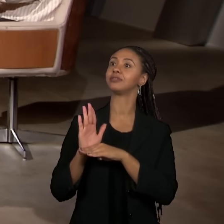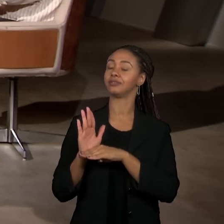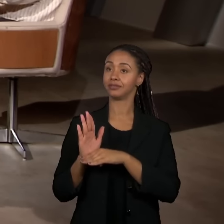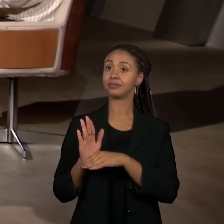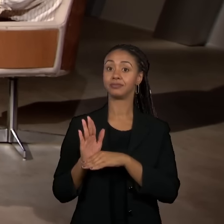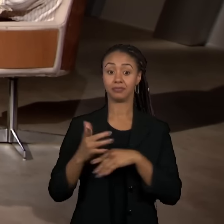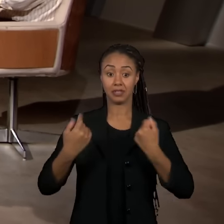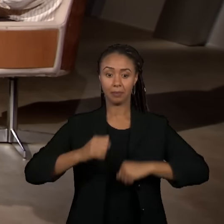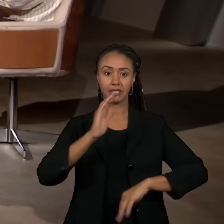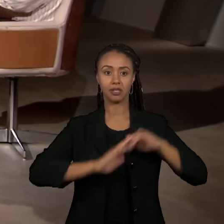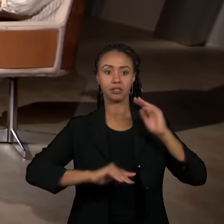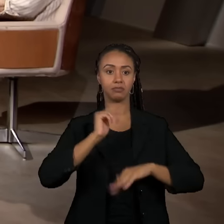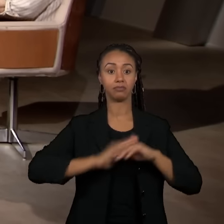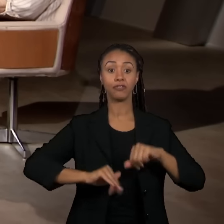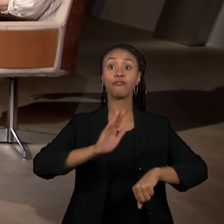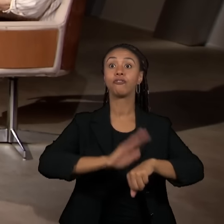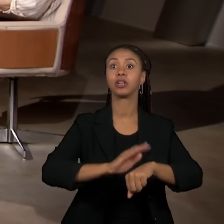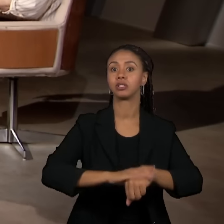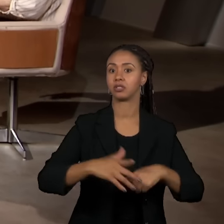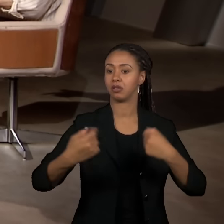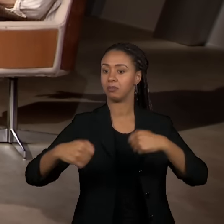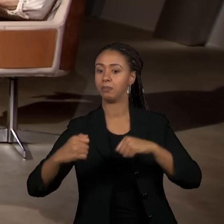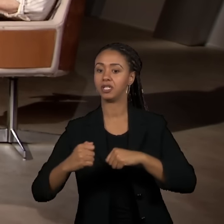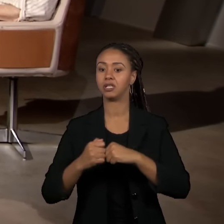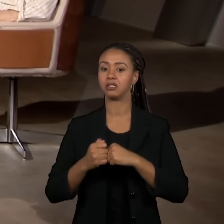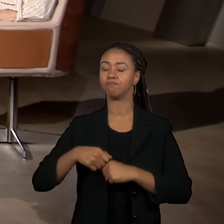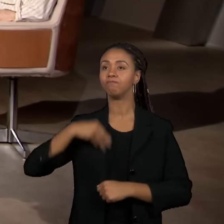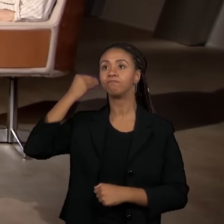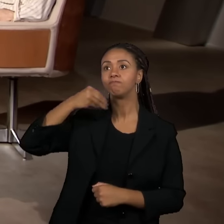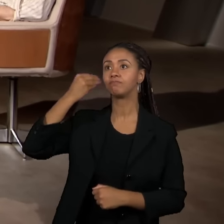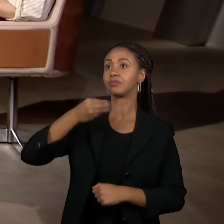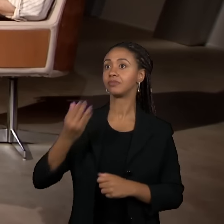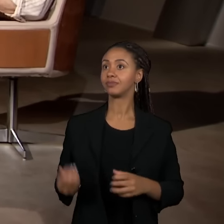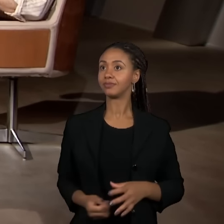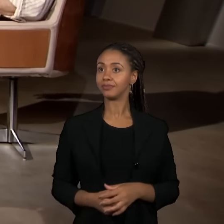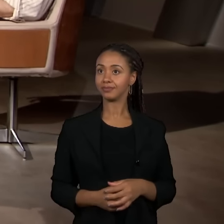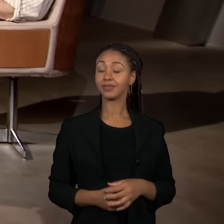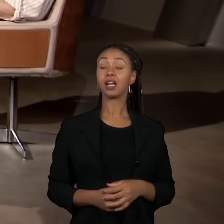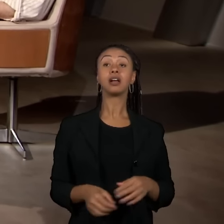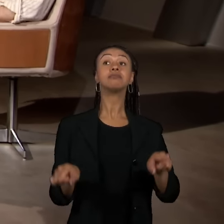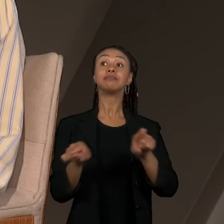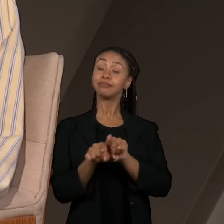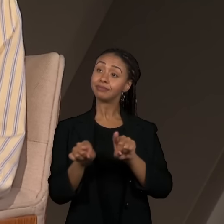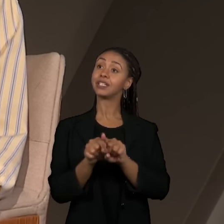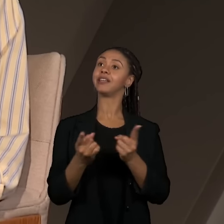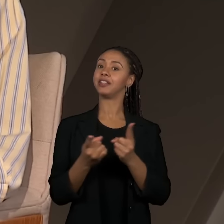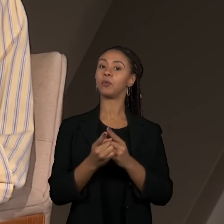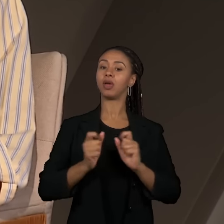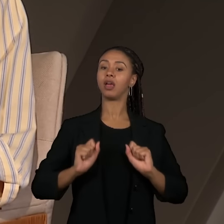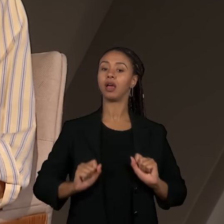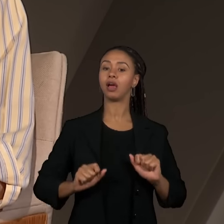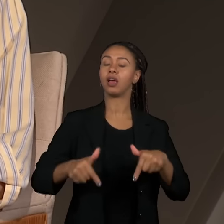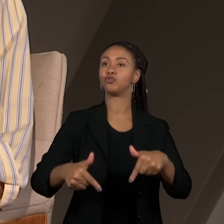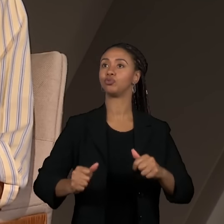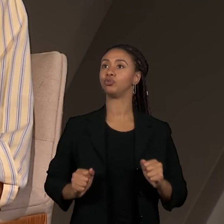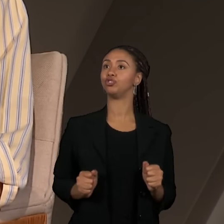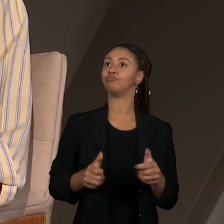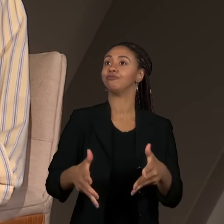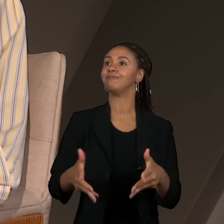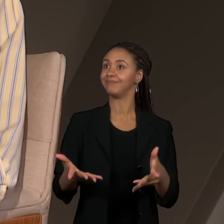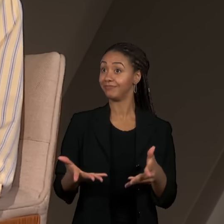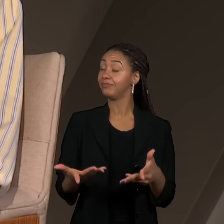habilidade de fazer o produto você tem a atitude né do que você faz etc e tem